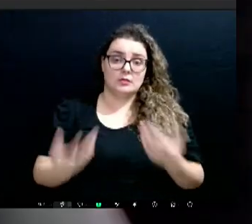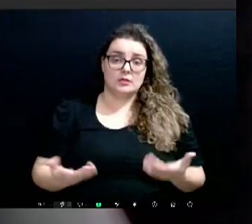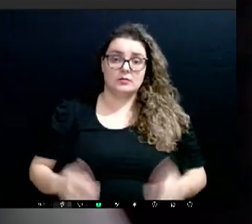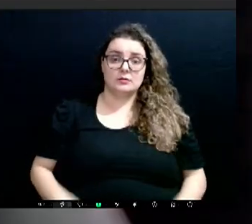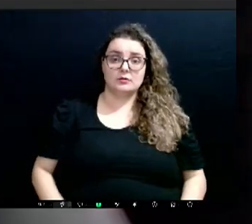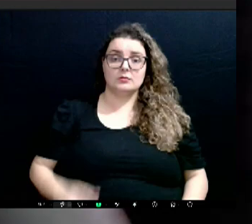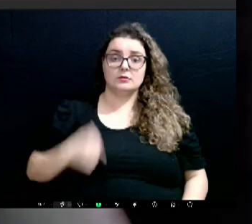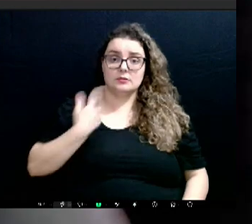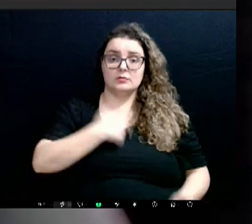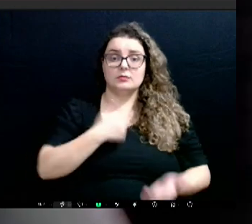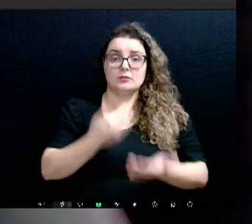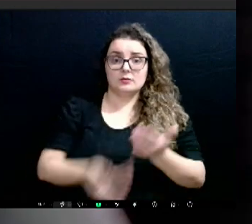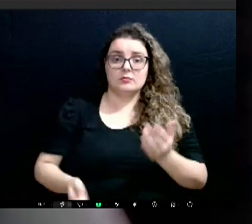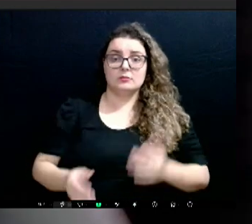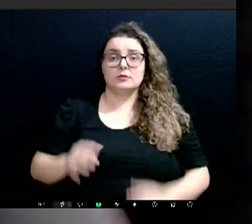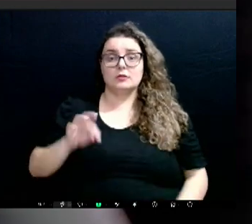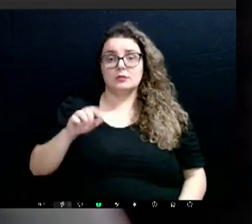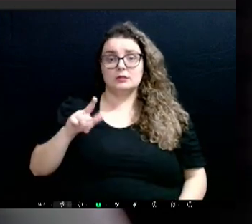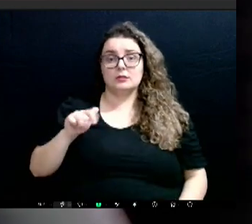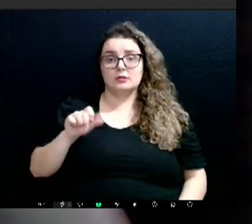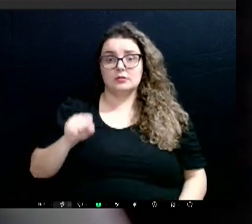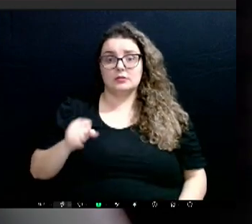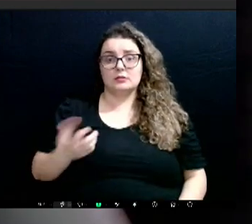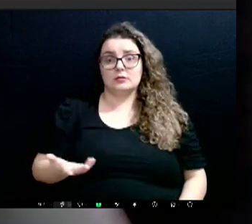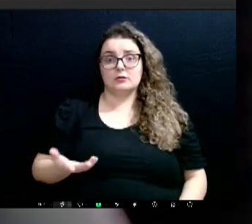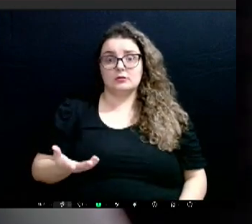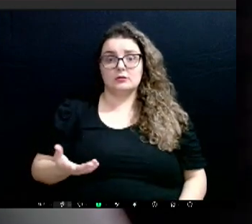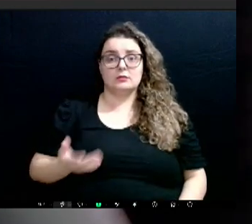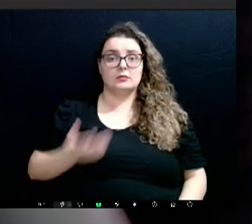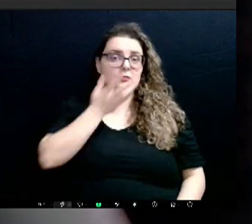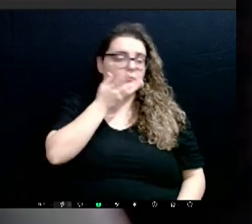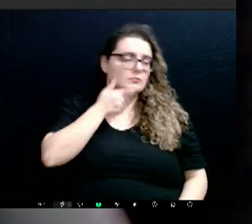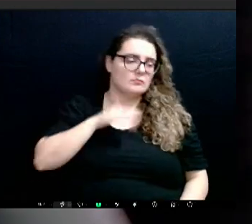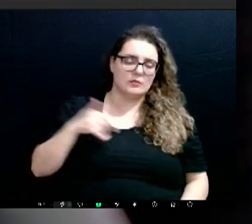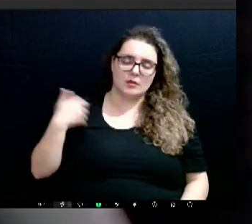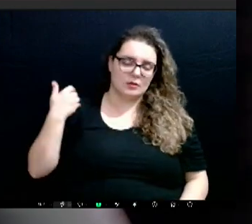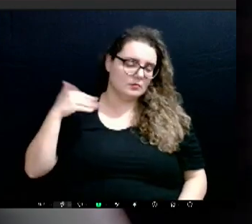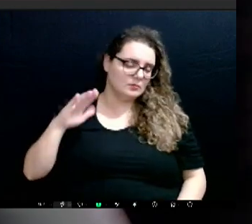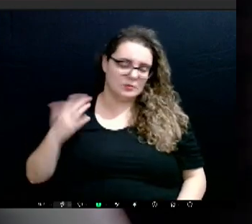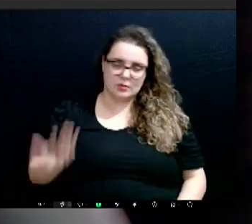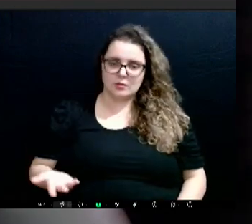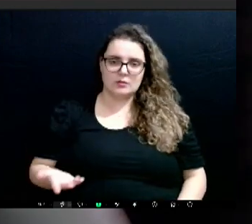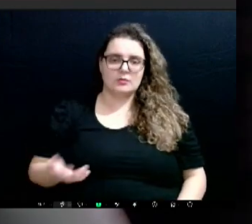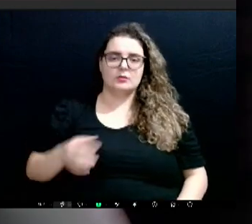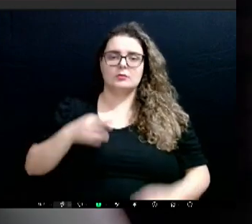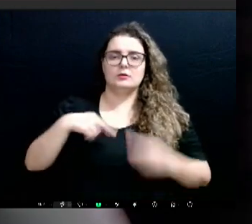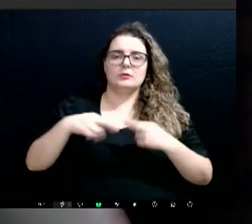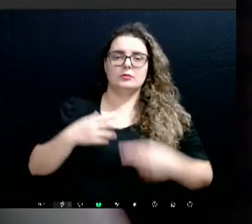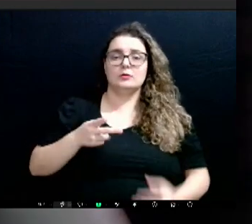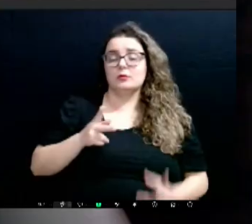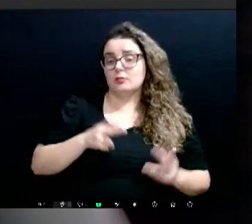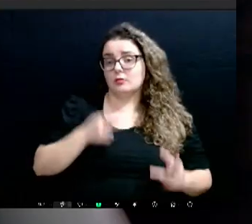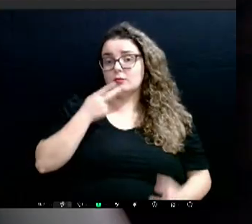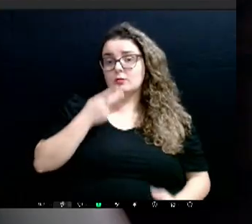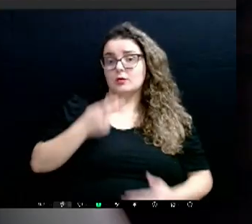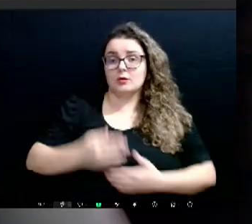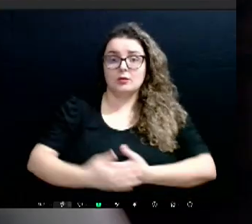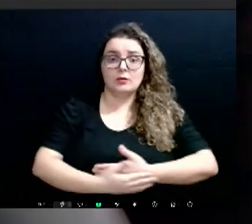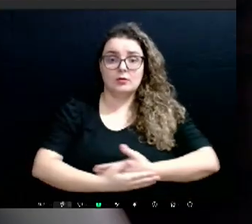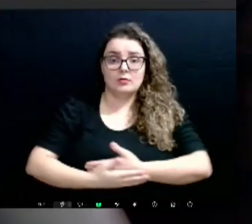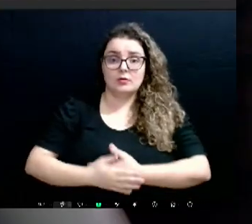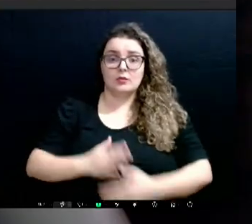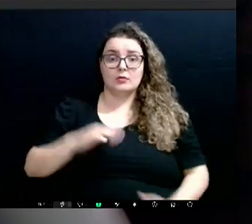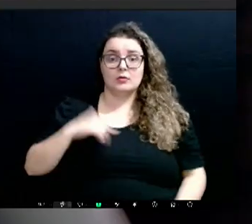dentro das telas. Tá? Então, tanto criança, adultos, né? E essa questão, quando eu falei dos bebês, a gente sabe que isso